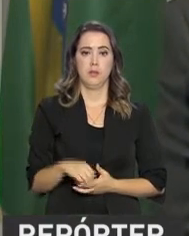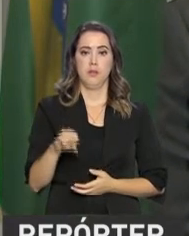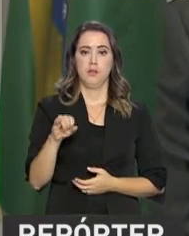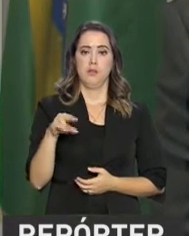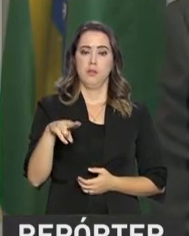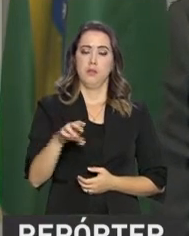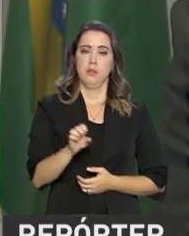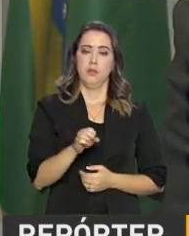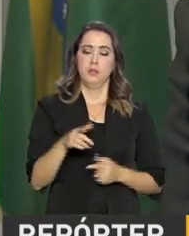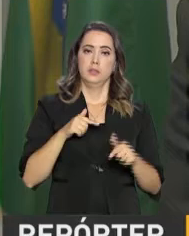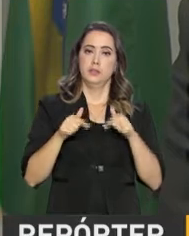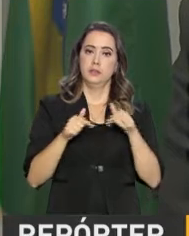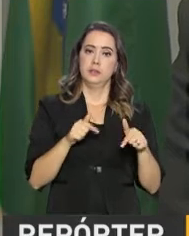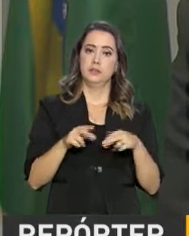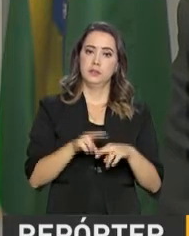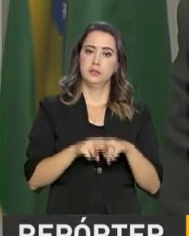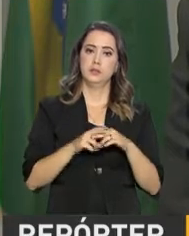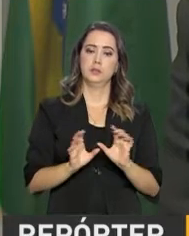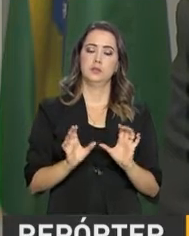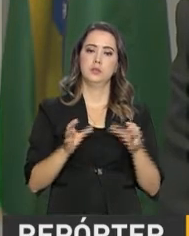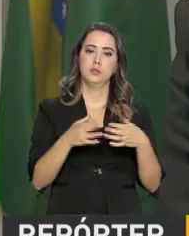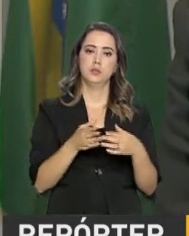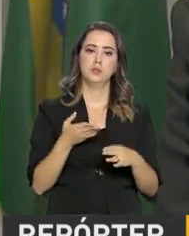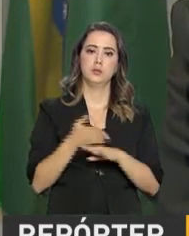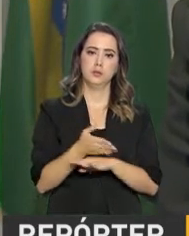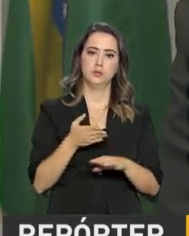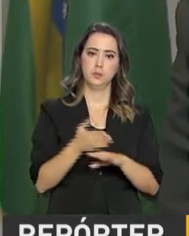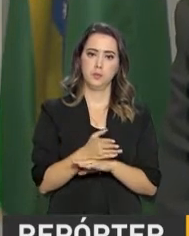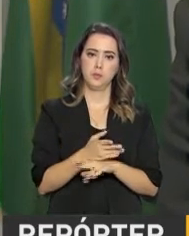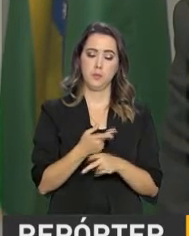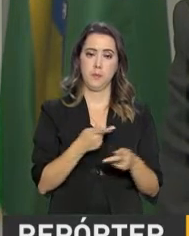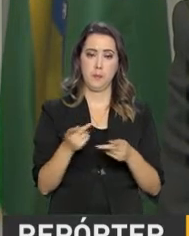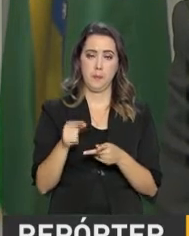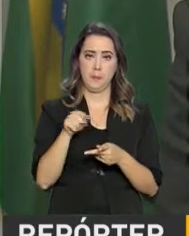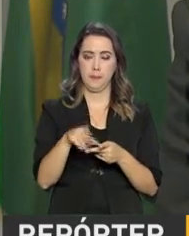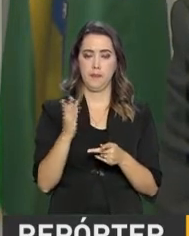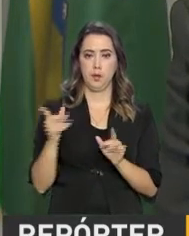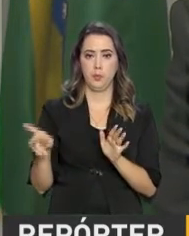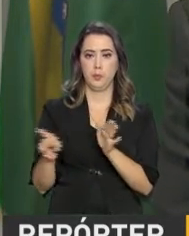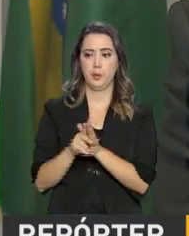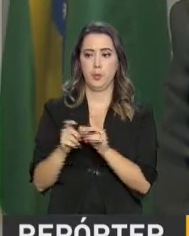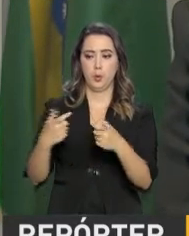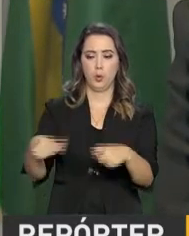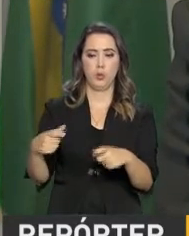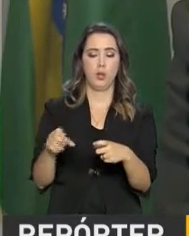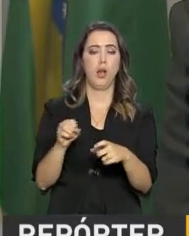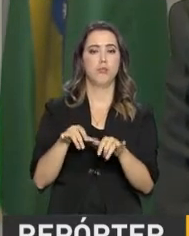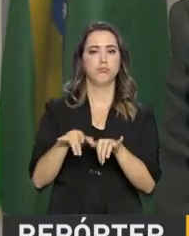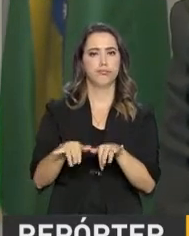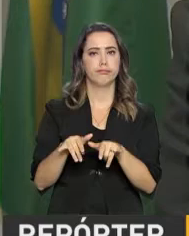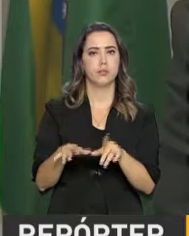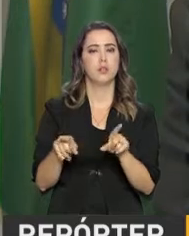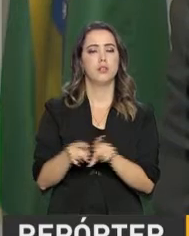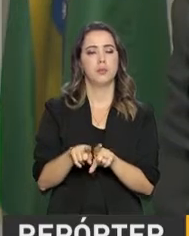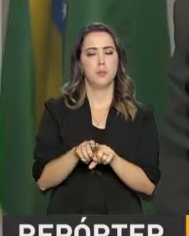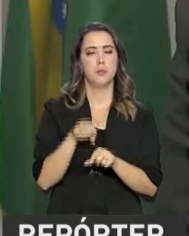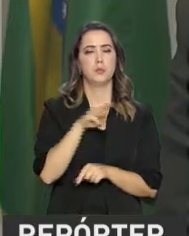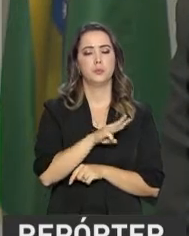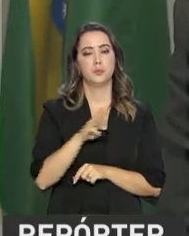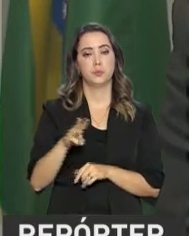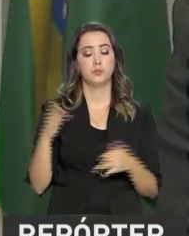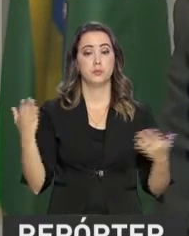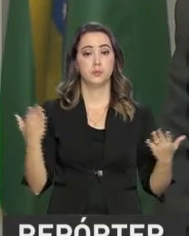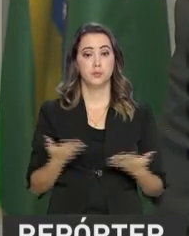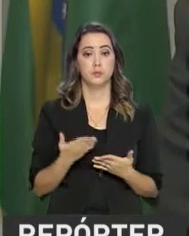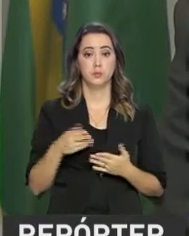através das suas agências que o trabalhador vai até elas fisicamente faça seu cadastro pode ser feito também na internet e agora